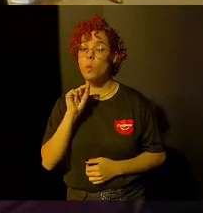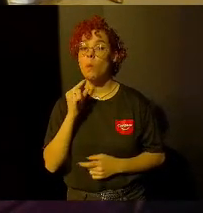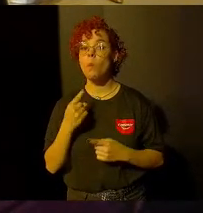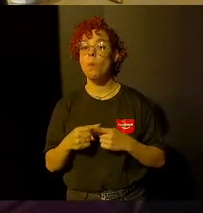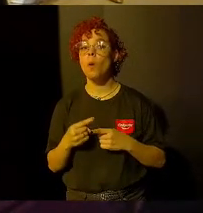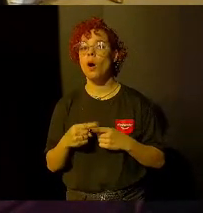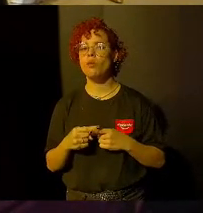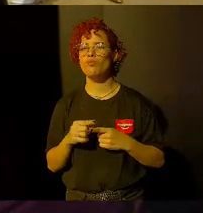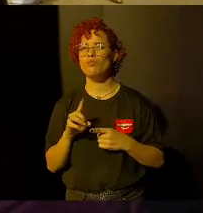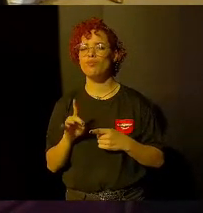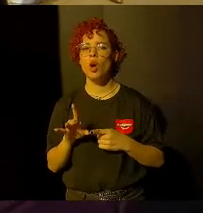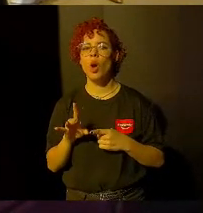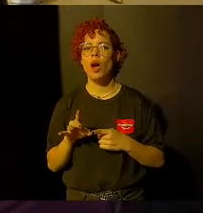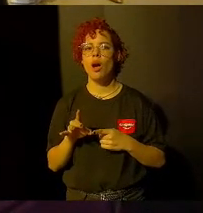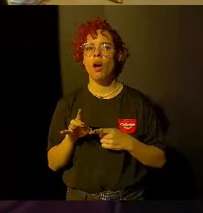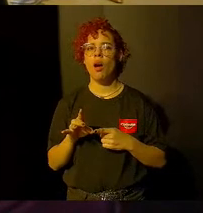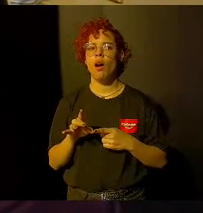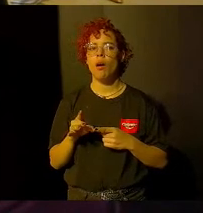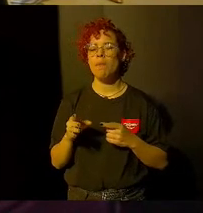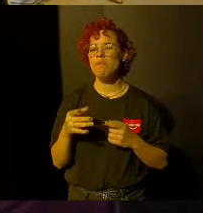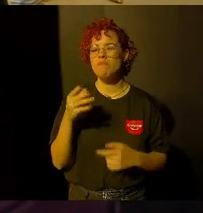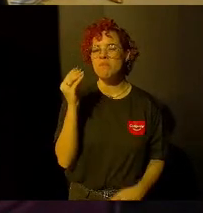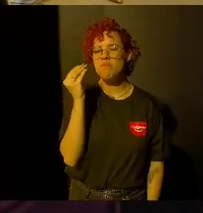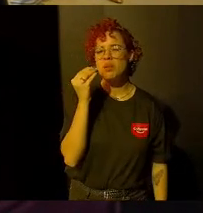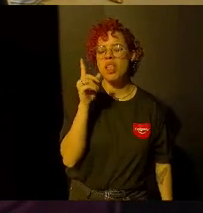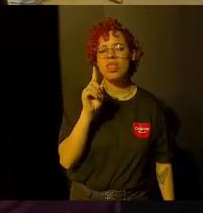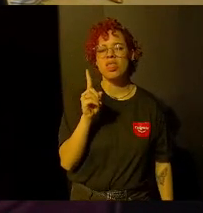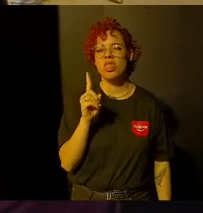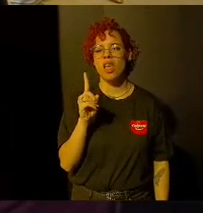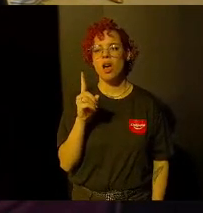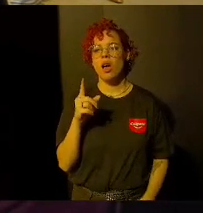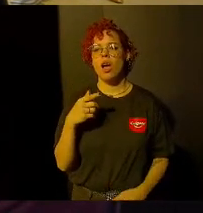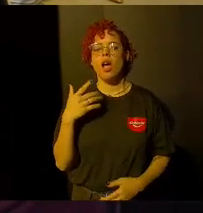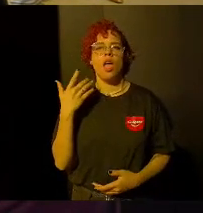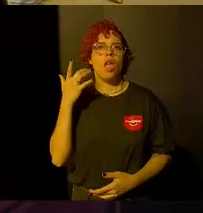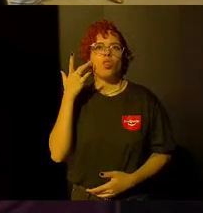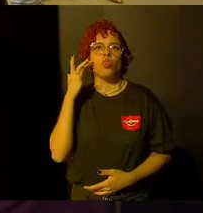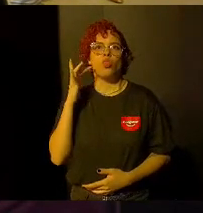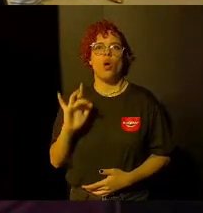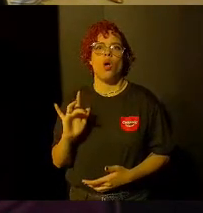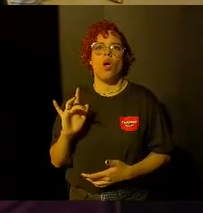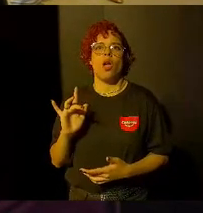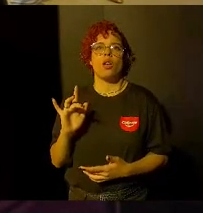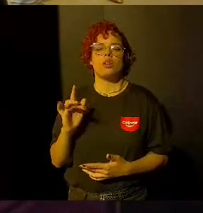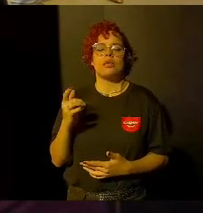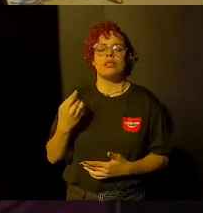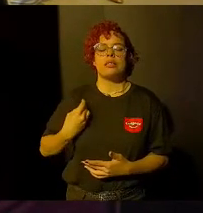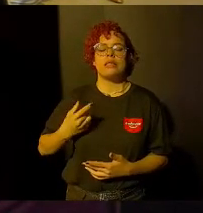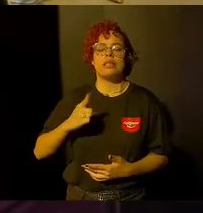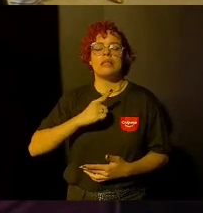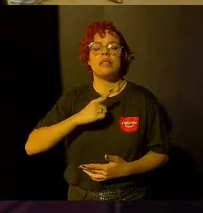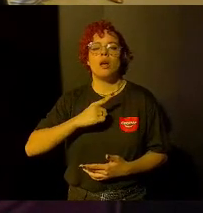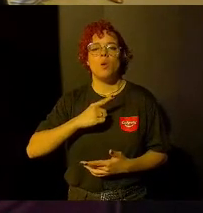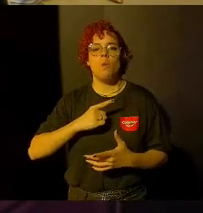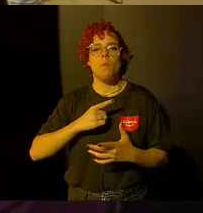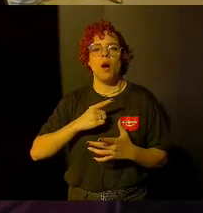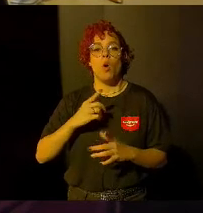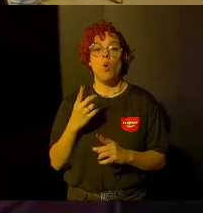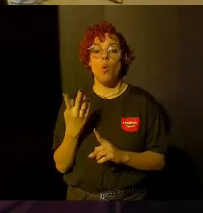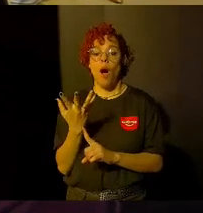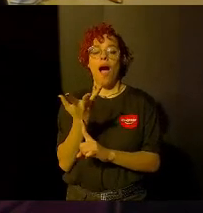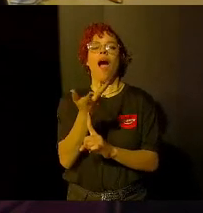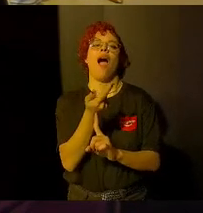não é por um motivo banal é porque eu acho que não existe nenhuma criação artística se não houver esse